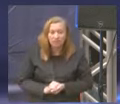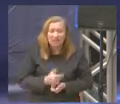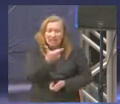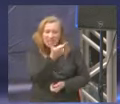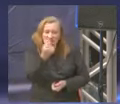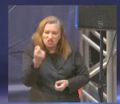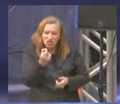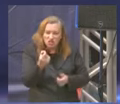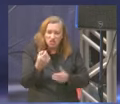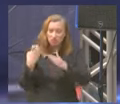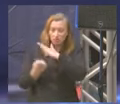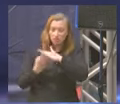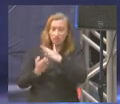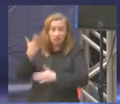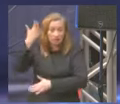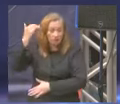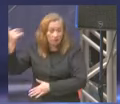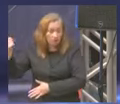20 maiores